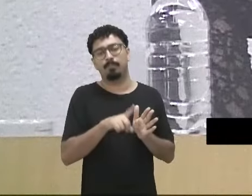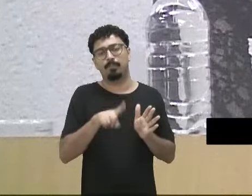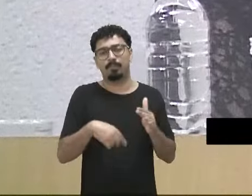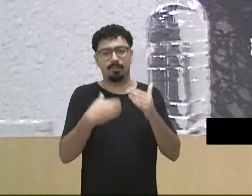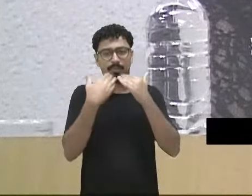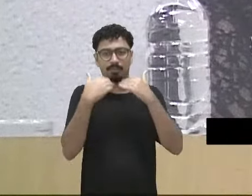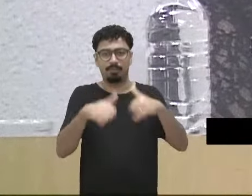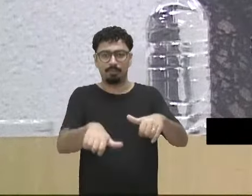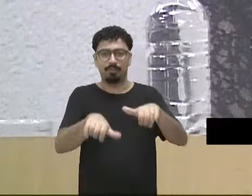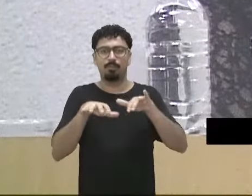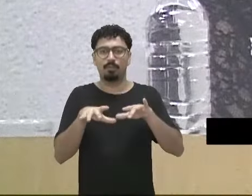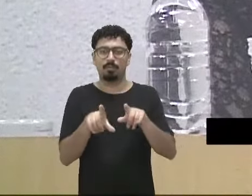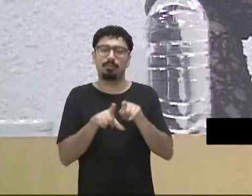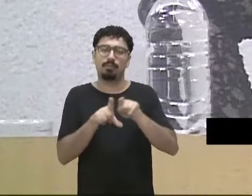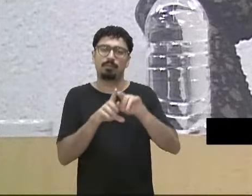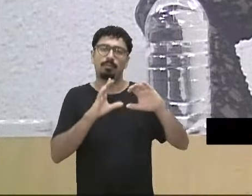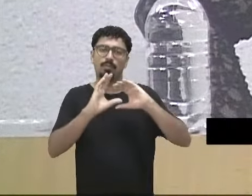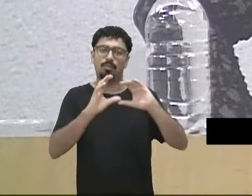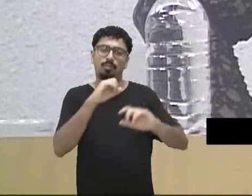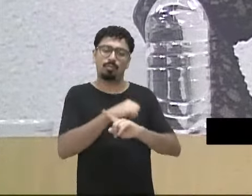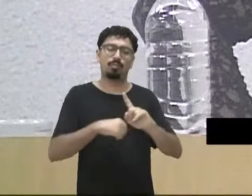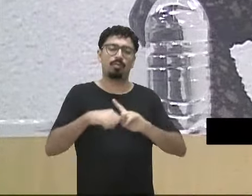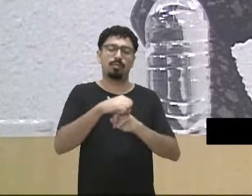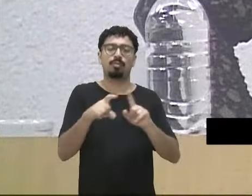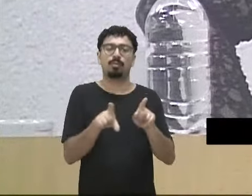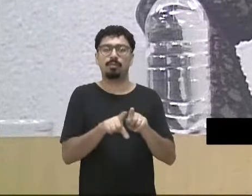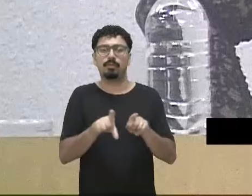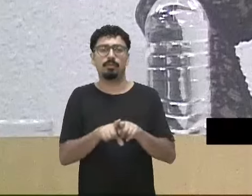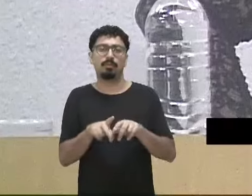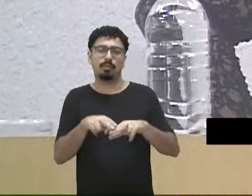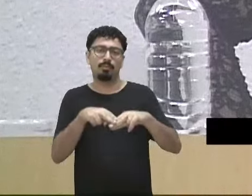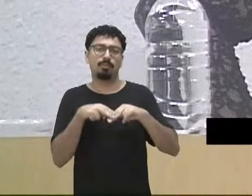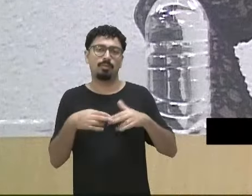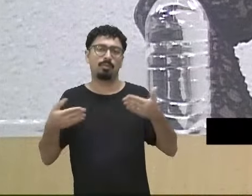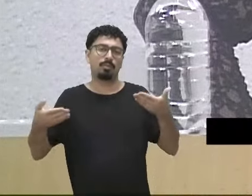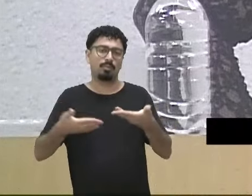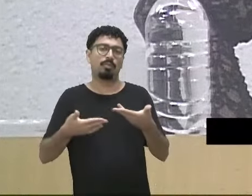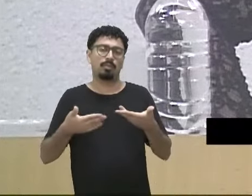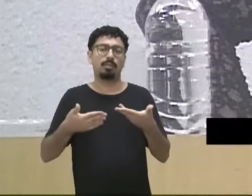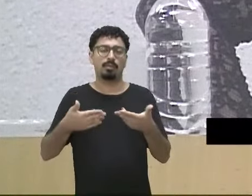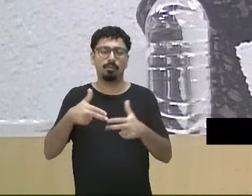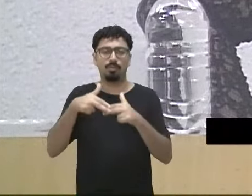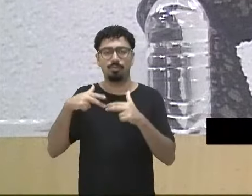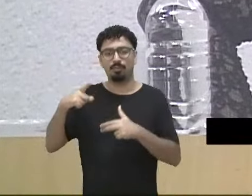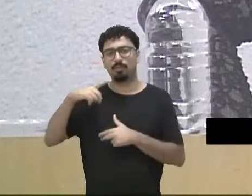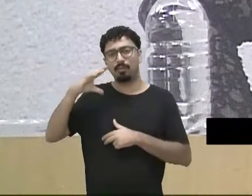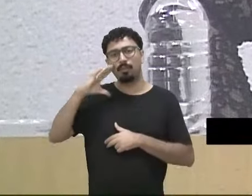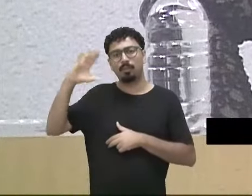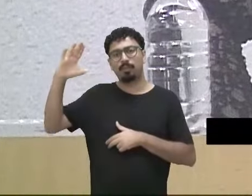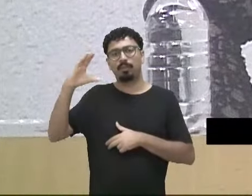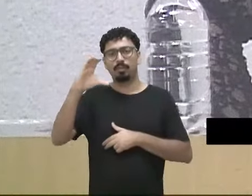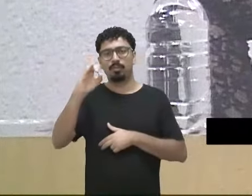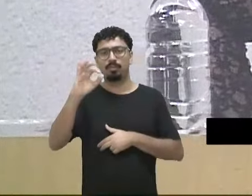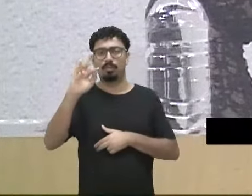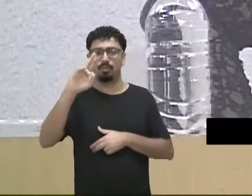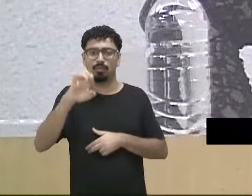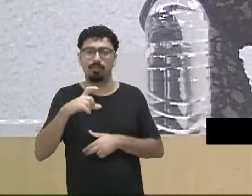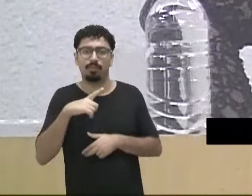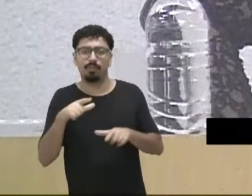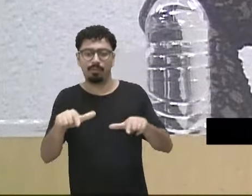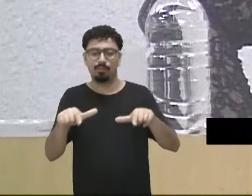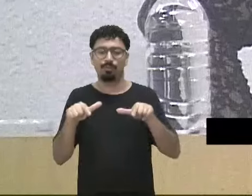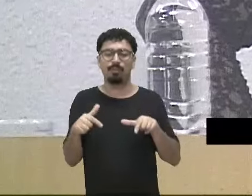também, né? A comunicação com a sociedade. Então, o progestão veio agora porque a gente teve que dar prioridade para os cofres, né? Senão, a gente ia ter uma certificação com o